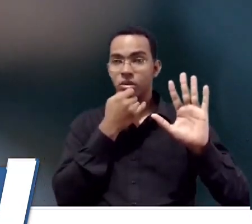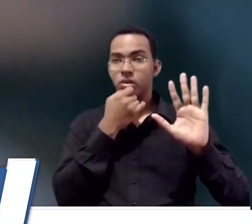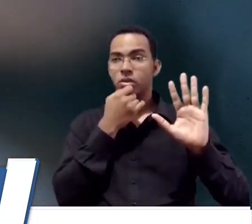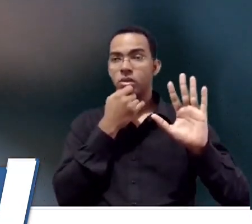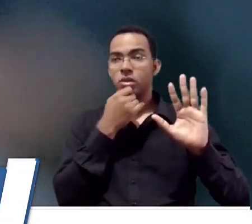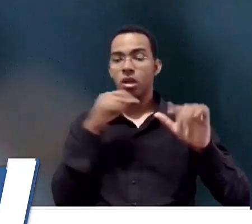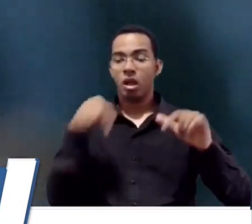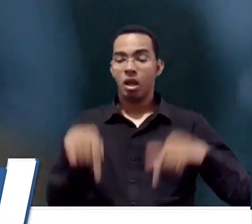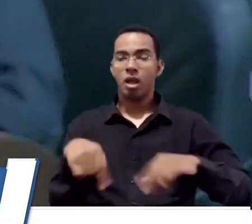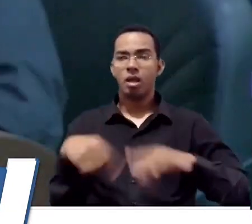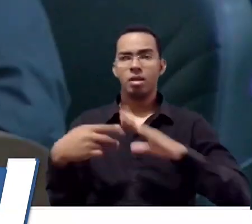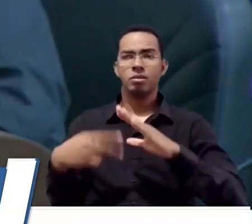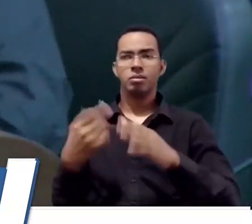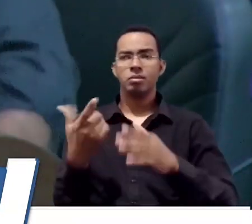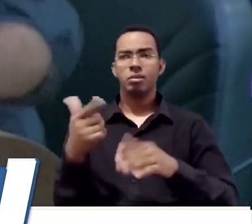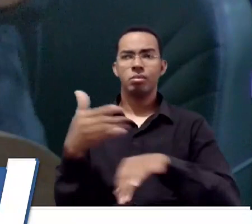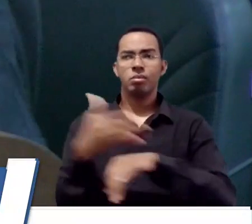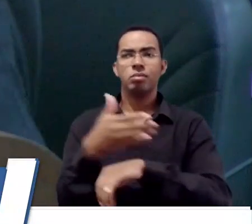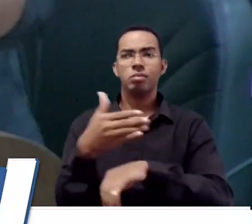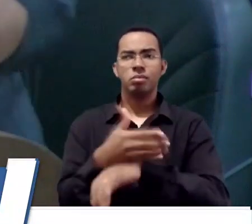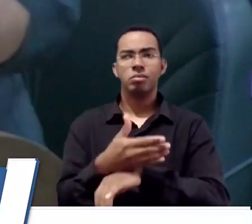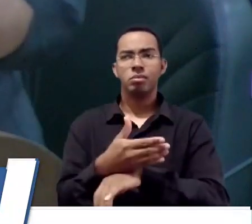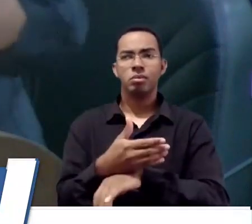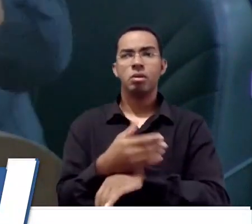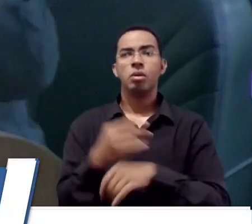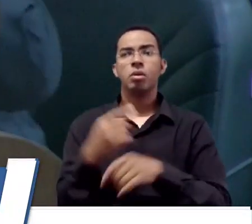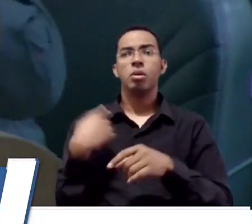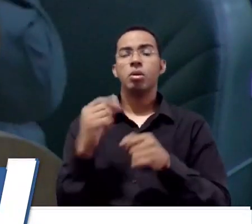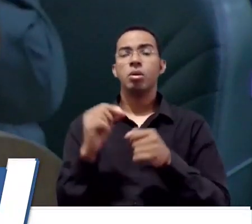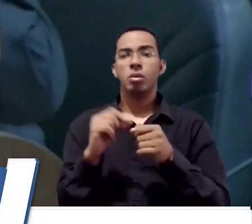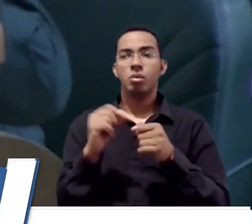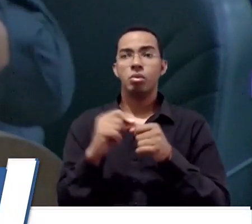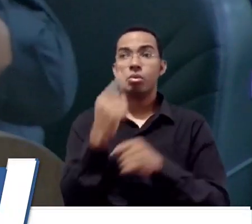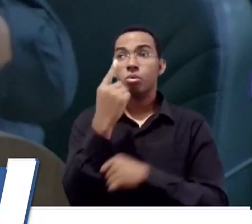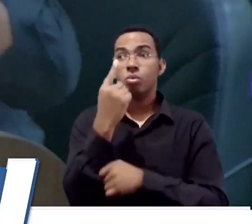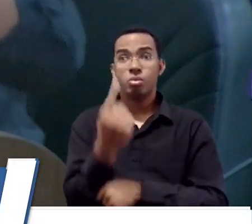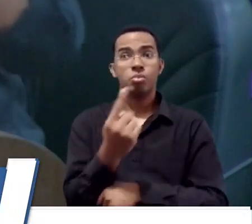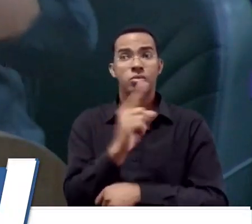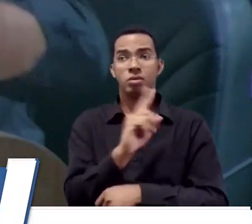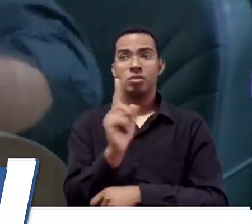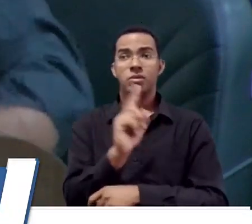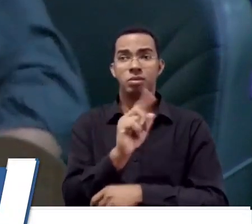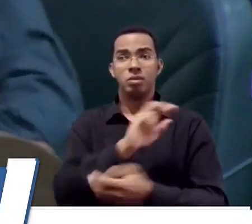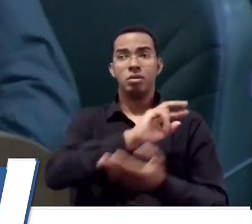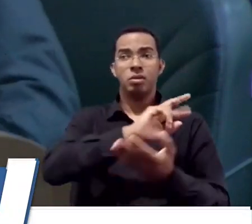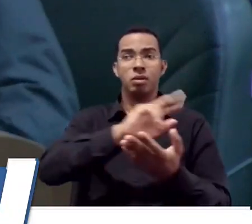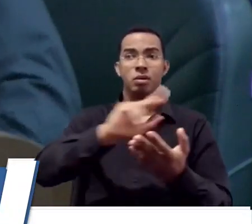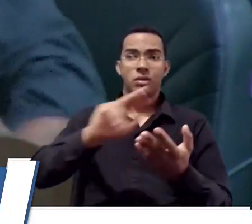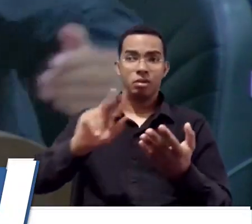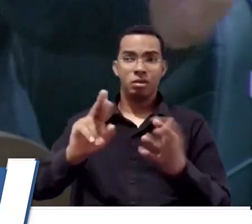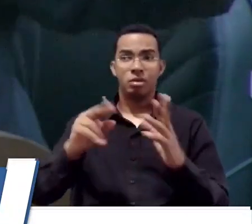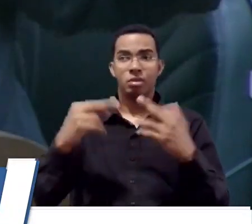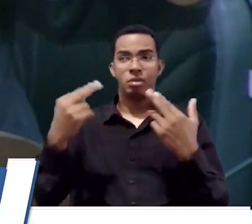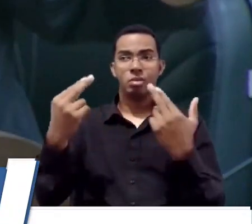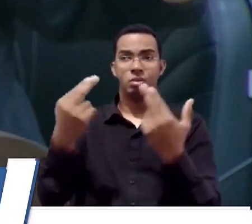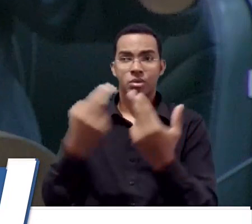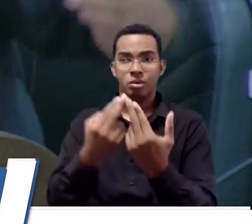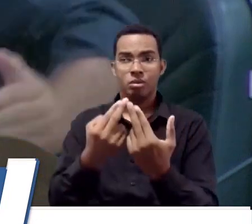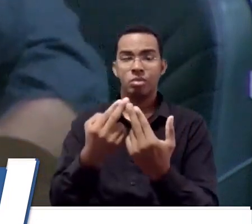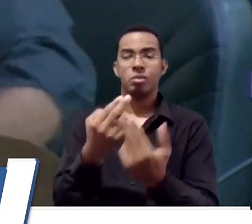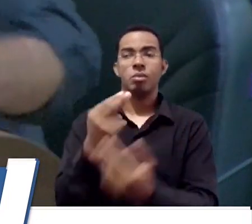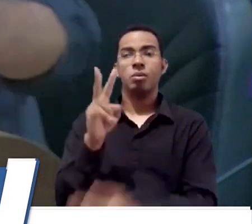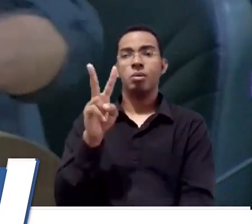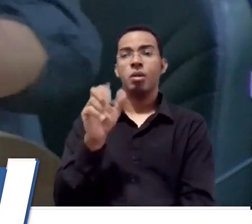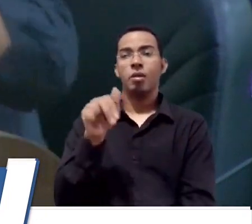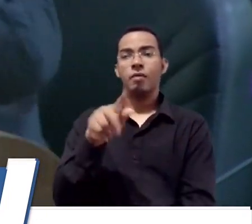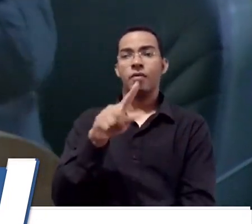Casa de Leis por não participar. Nós estamos fazendo, não foi uma não, foi várias reuniões com o Vanzo,